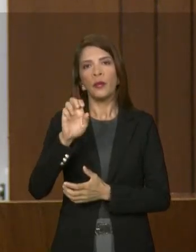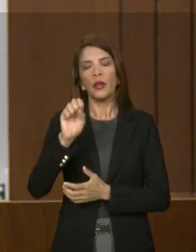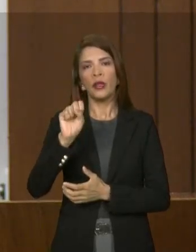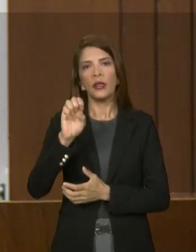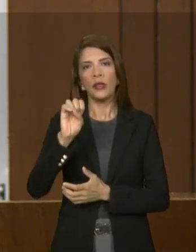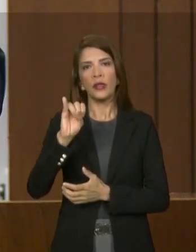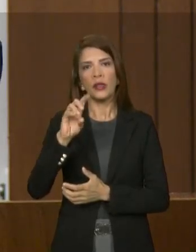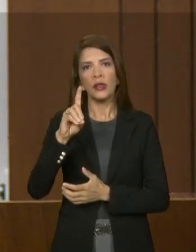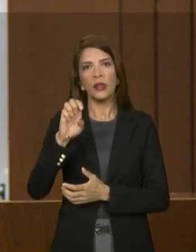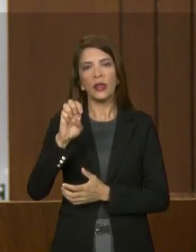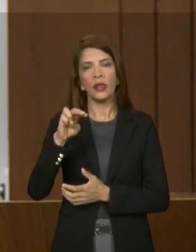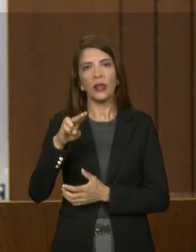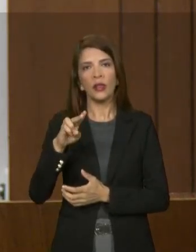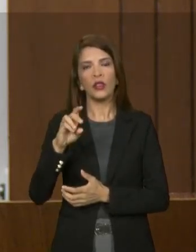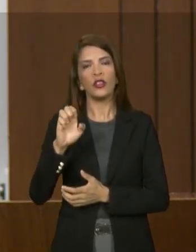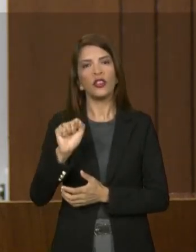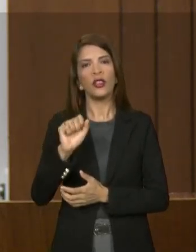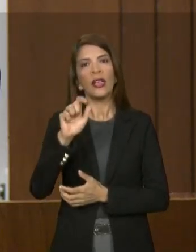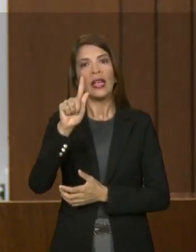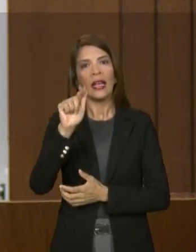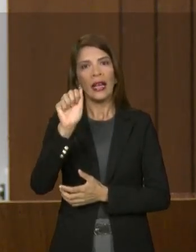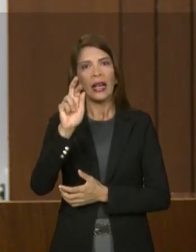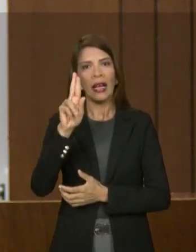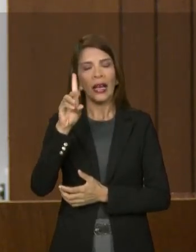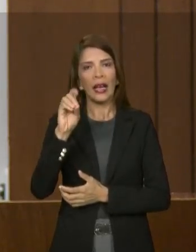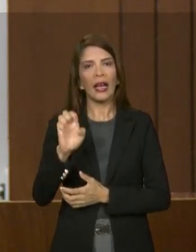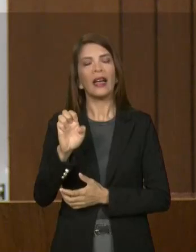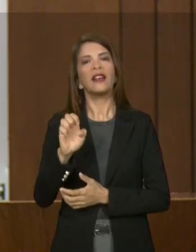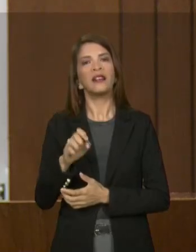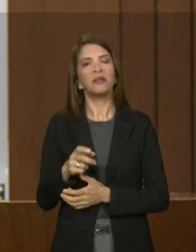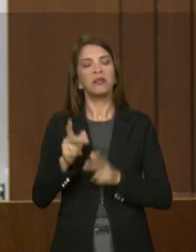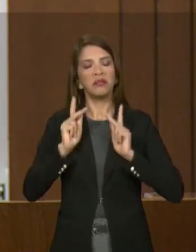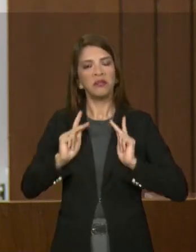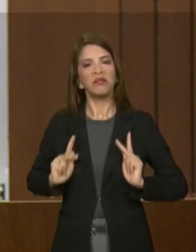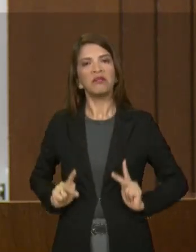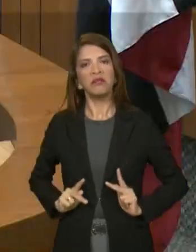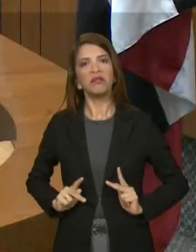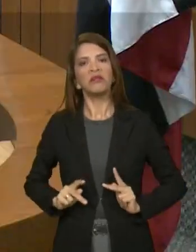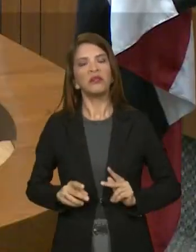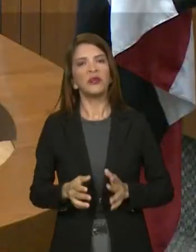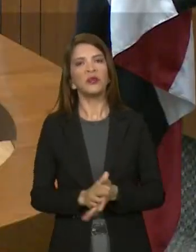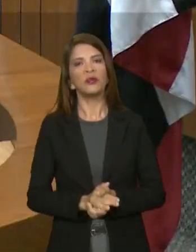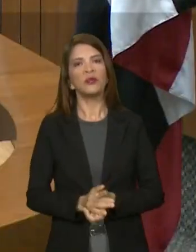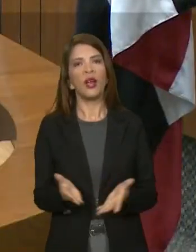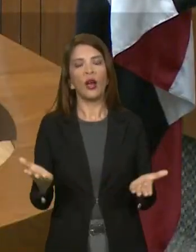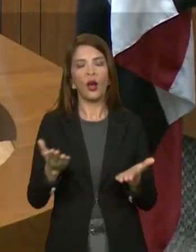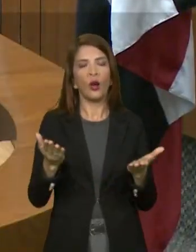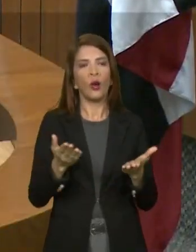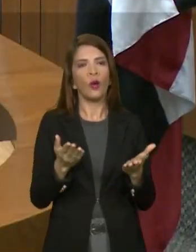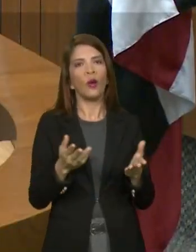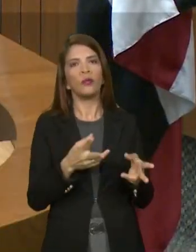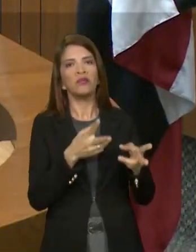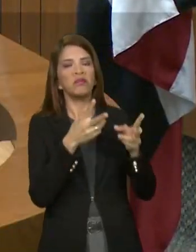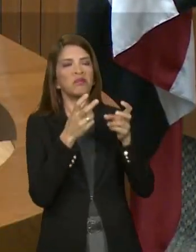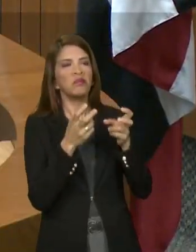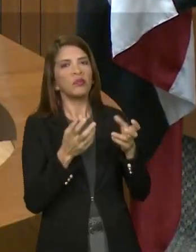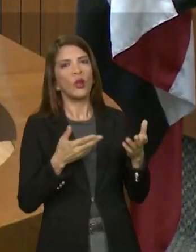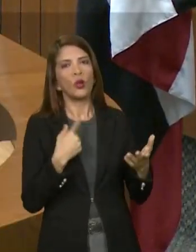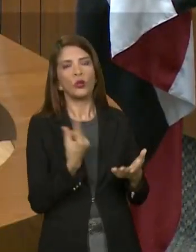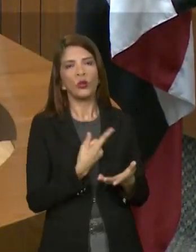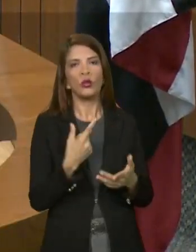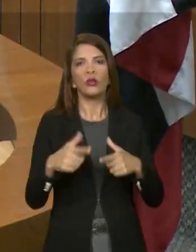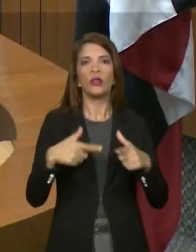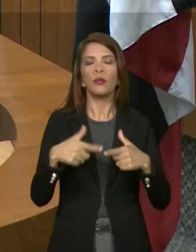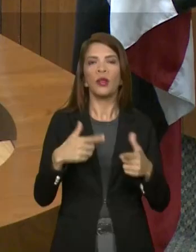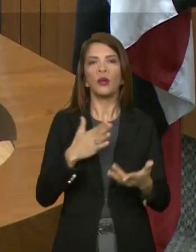Adonias Quineiro, muitos elegantes aqui prestigiando o nosso trabalho. Também quero parabenizar o grande amigo, o